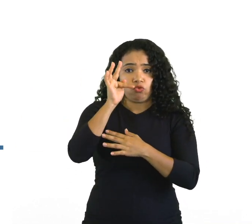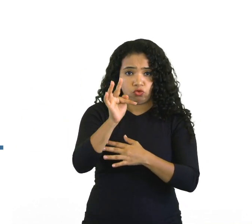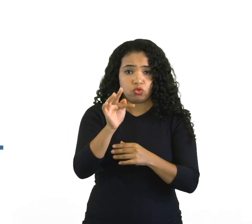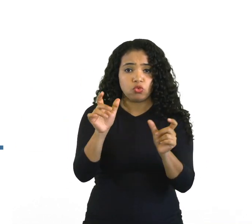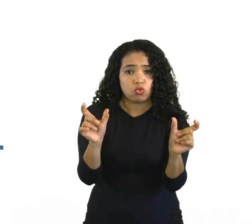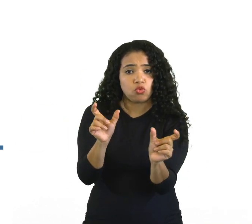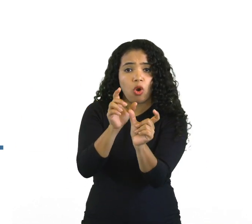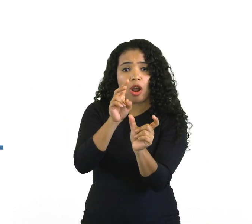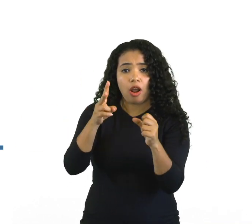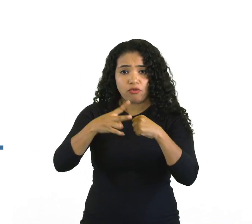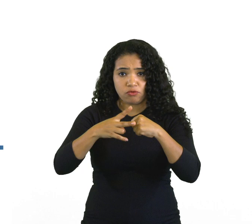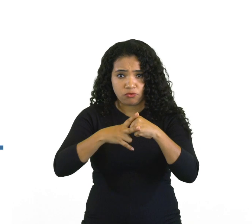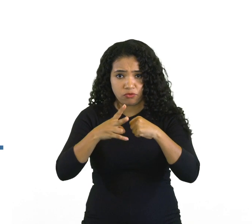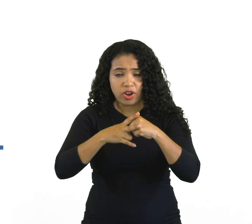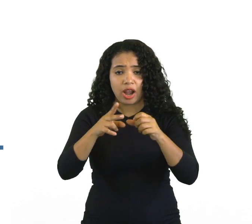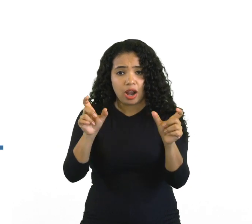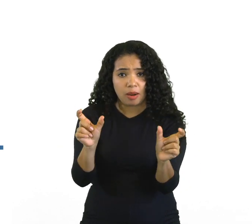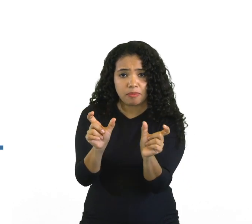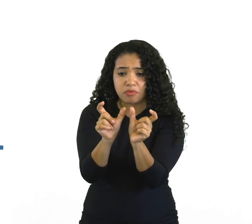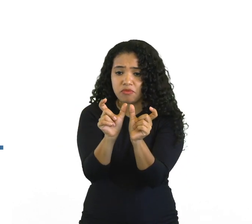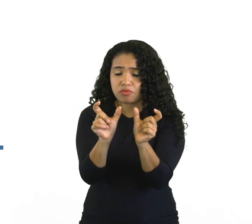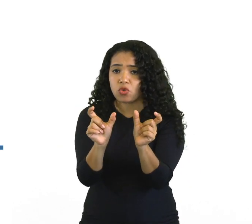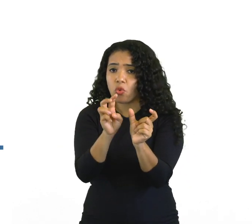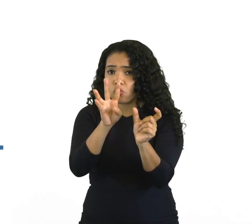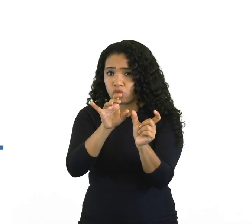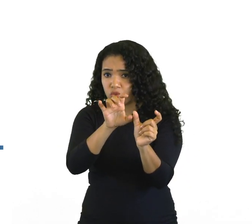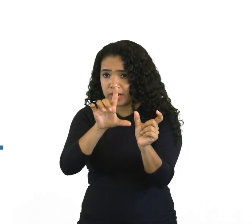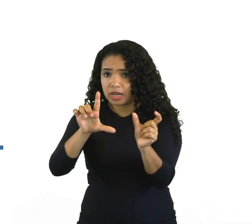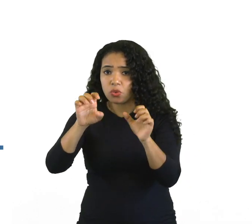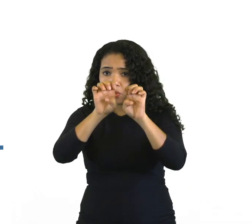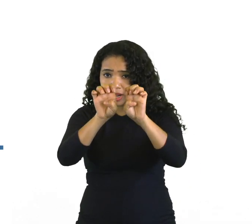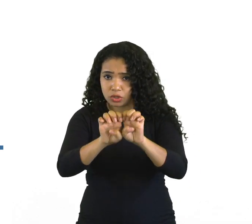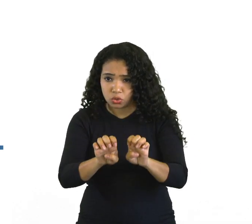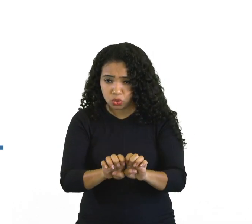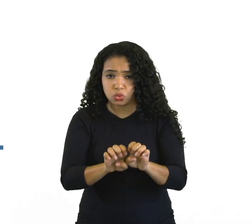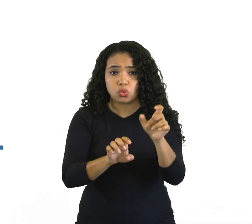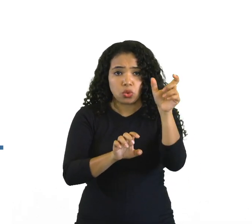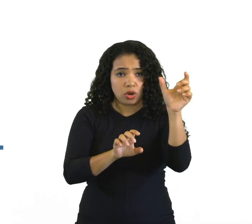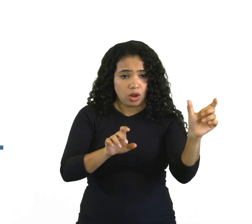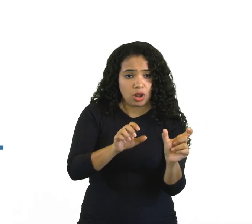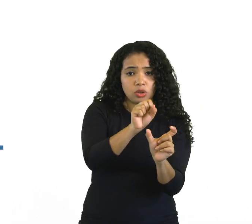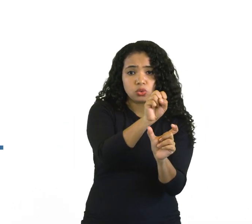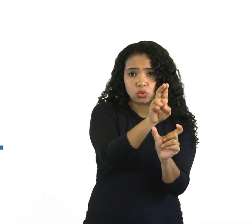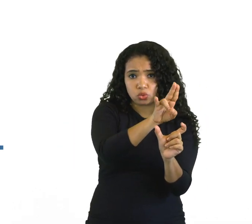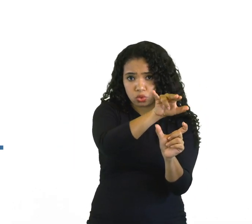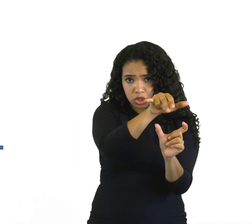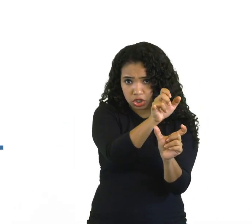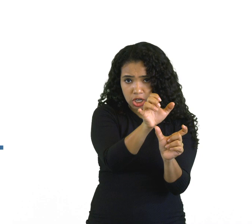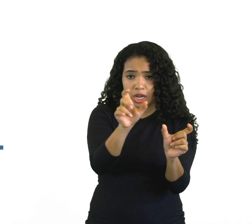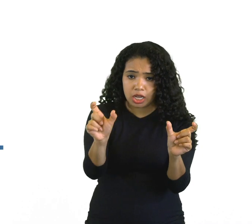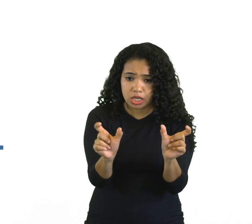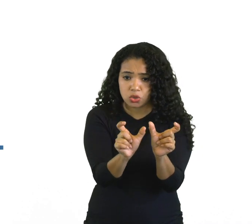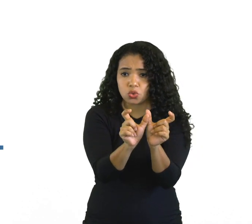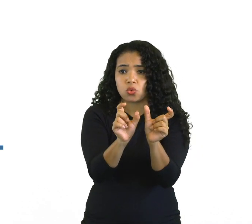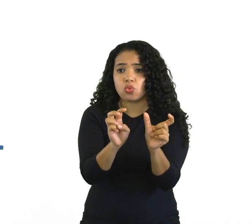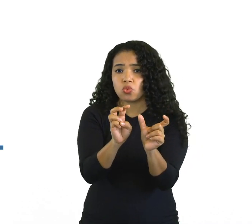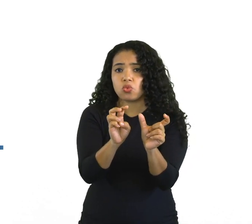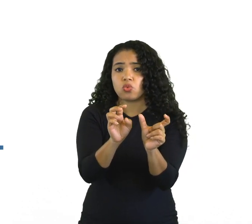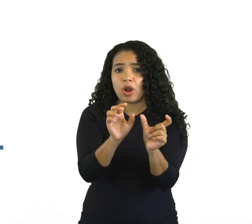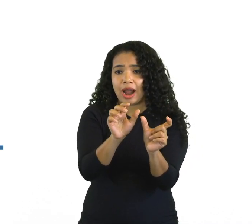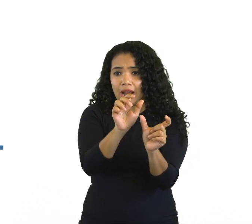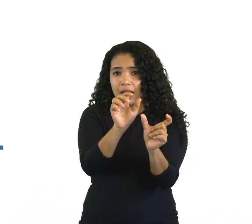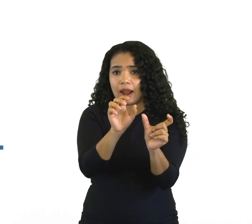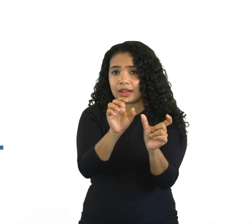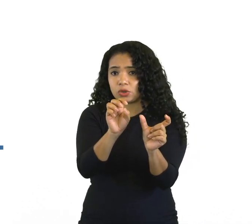verbo, da estrutura do will, que é o sujeito, I, que é eu, o will, o